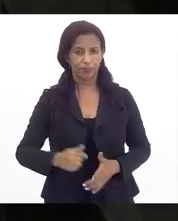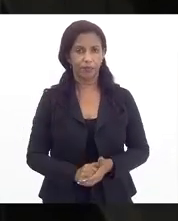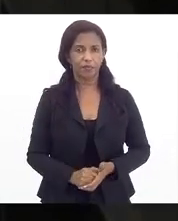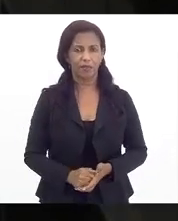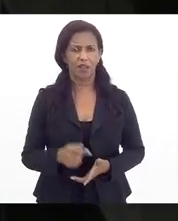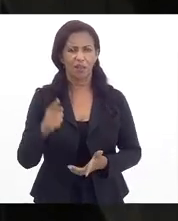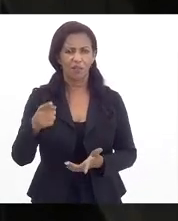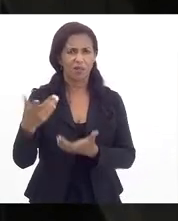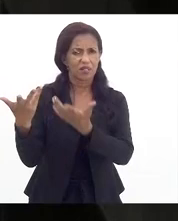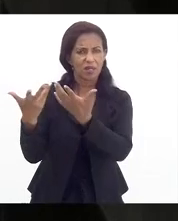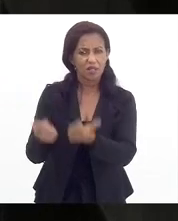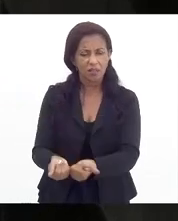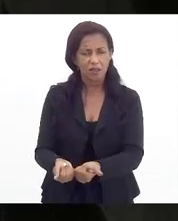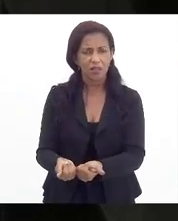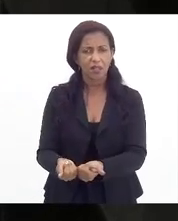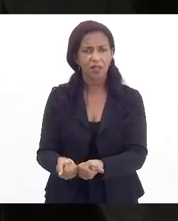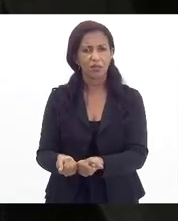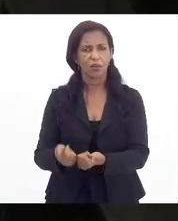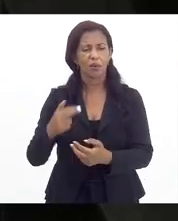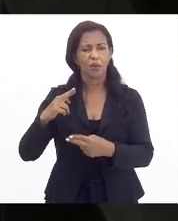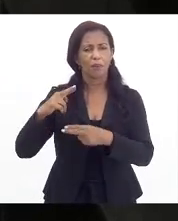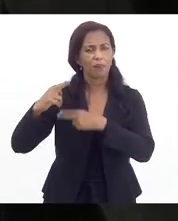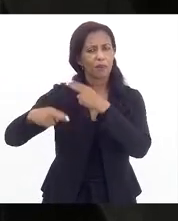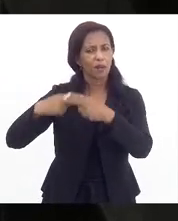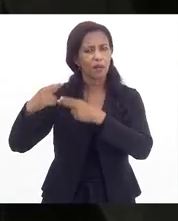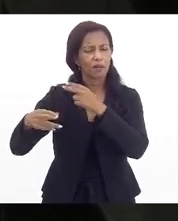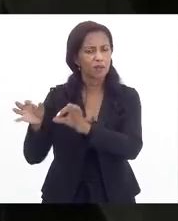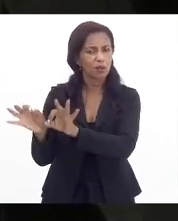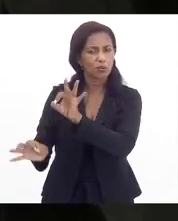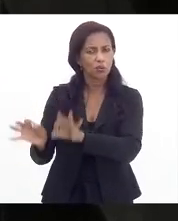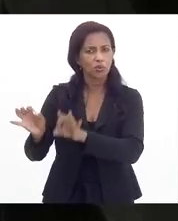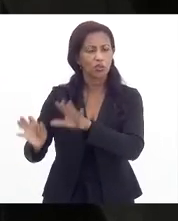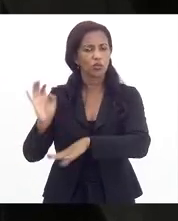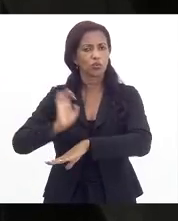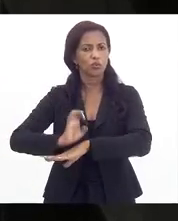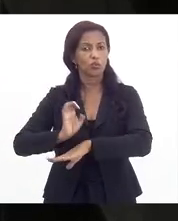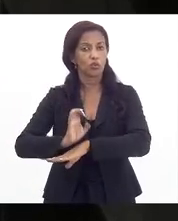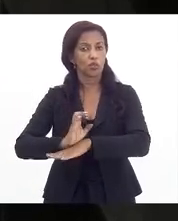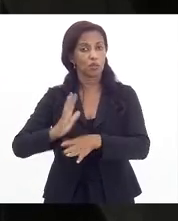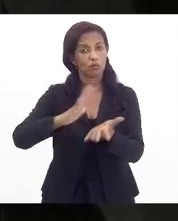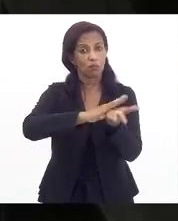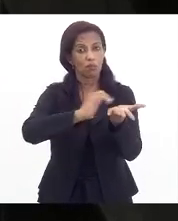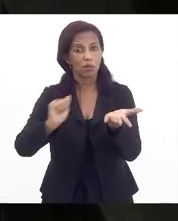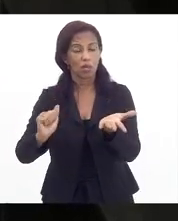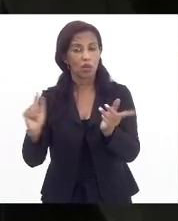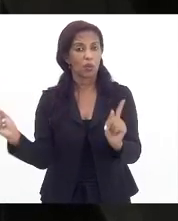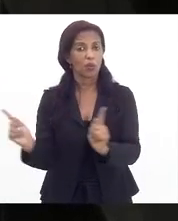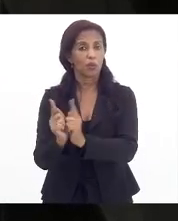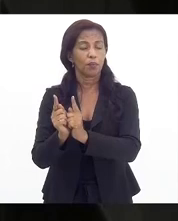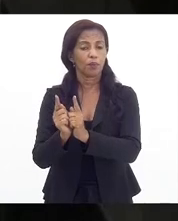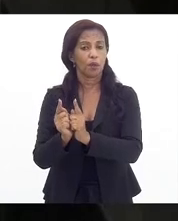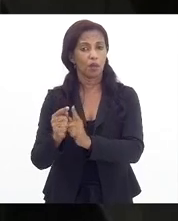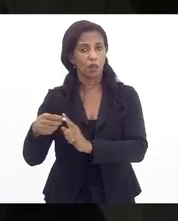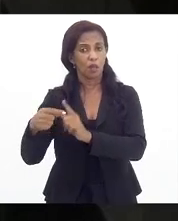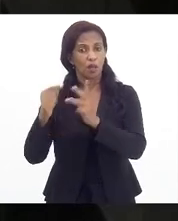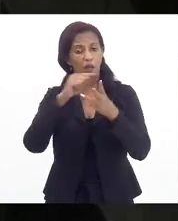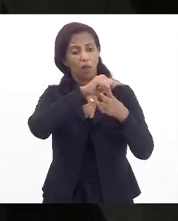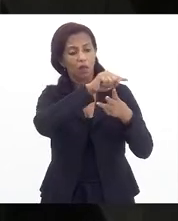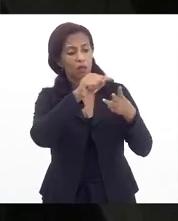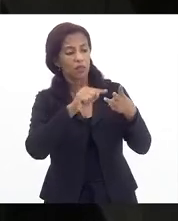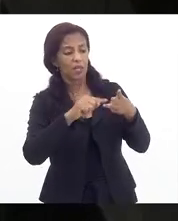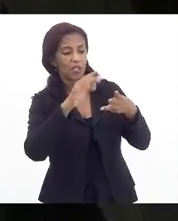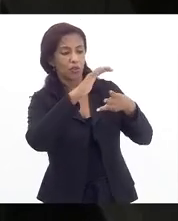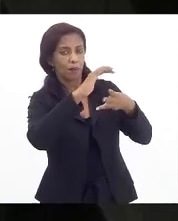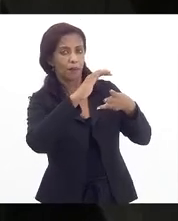será considerada atendido pela revisão do regime jurídico dos Servidores do Estado para extinguir no mínimo três dos seguintes